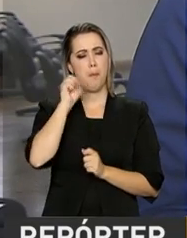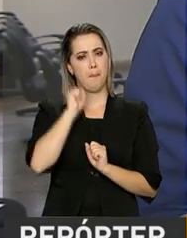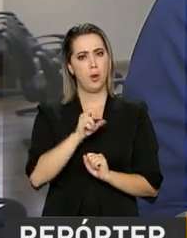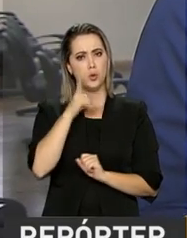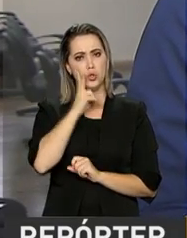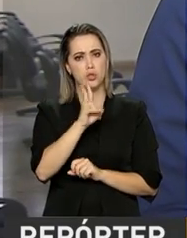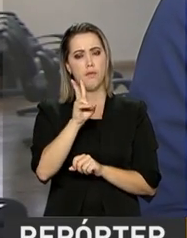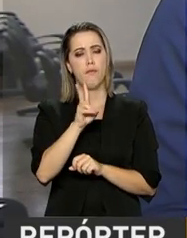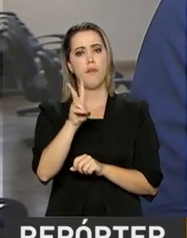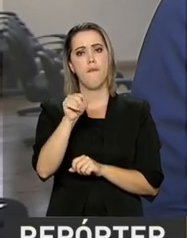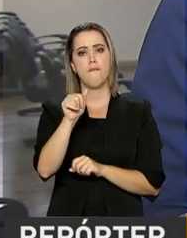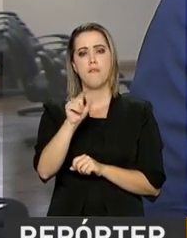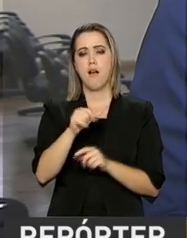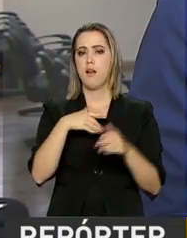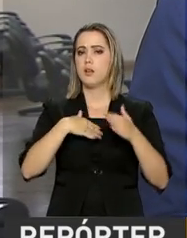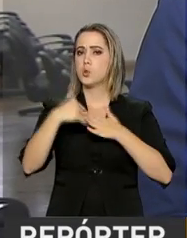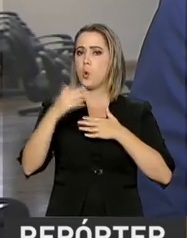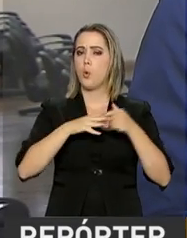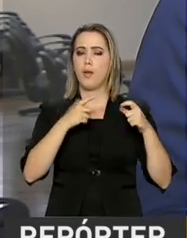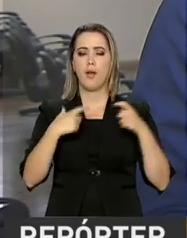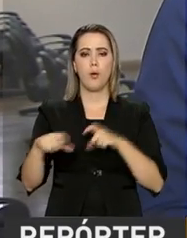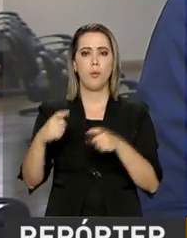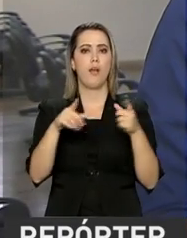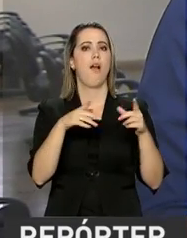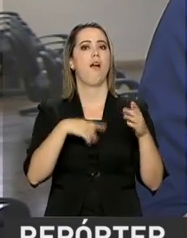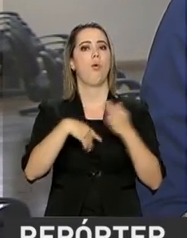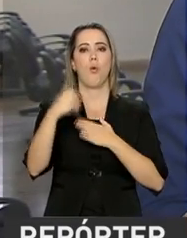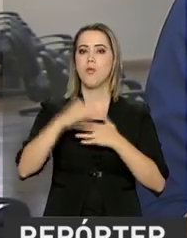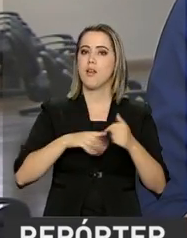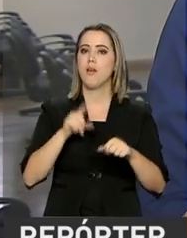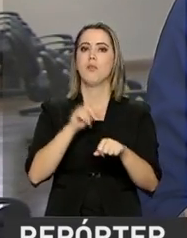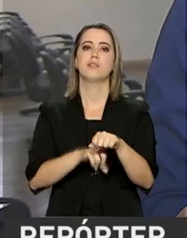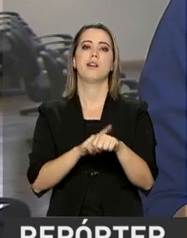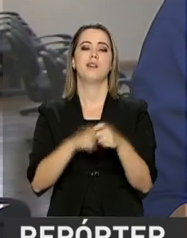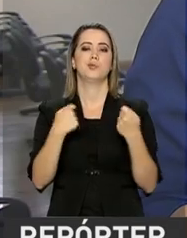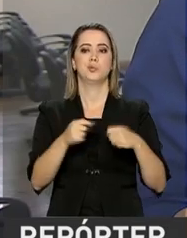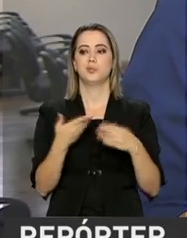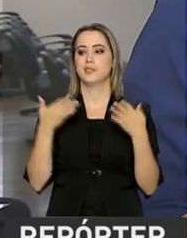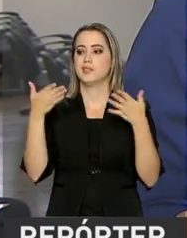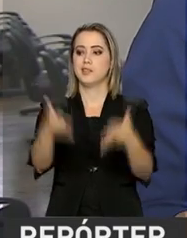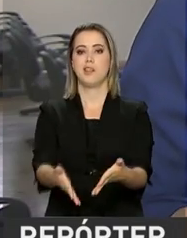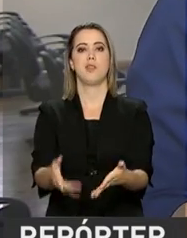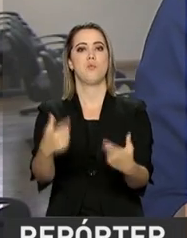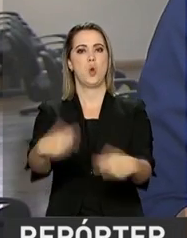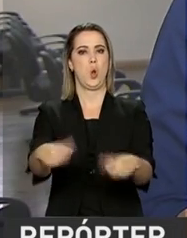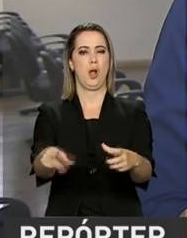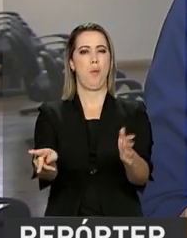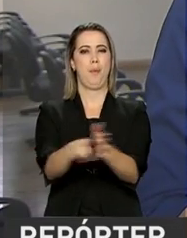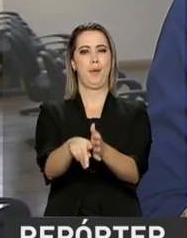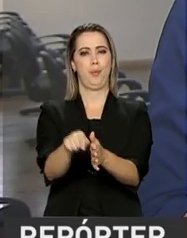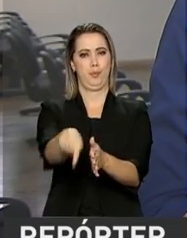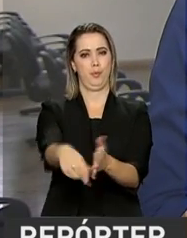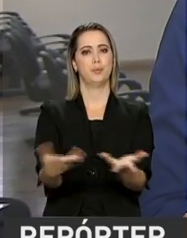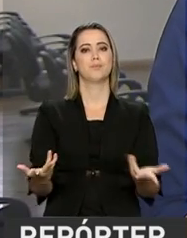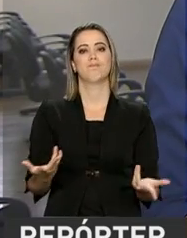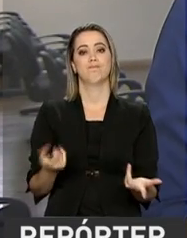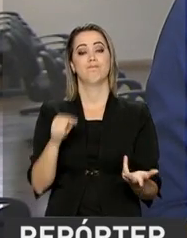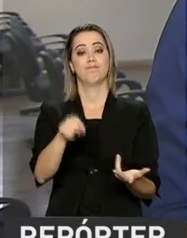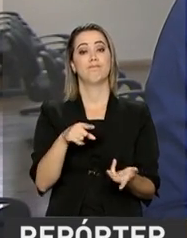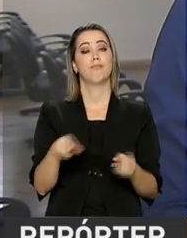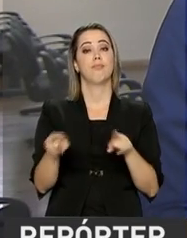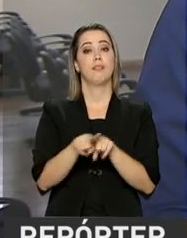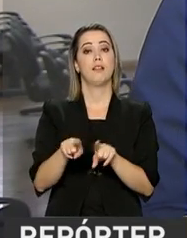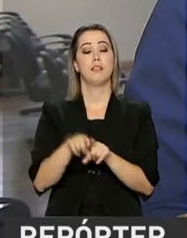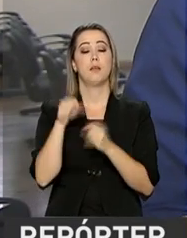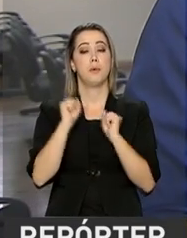vagas em qualquer horário de qualquer local sem a necessidade do Trabalhador se deslocar até um posto de atendimento a